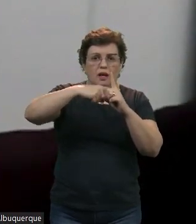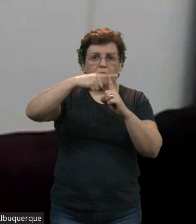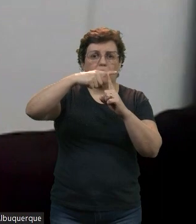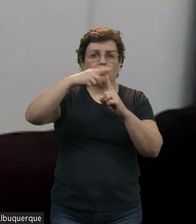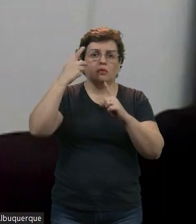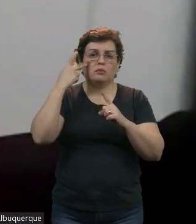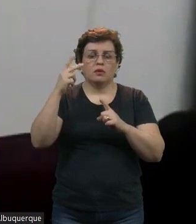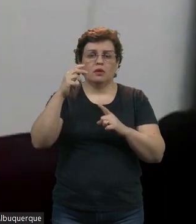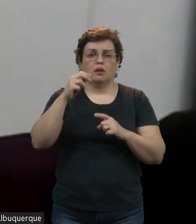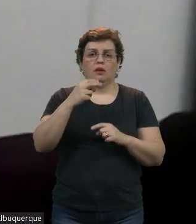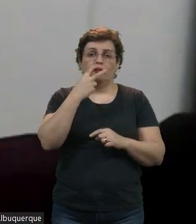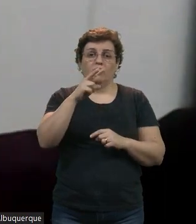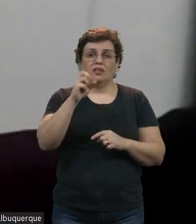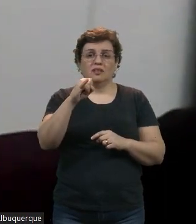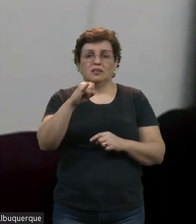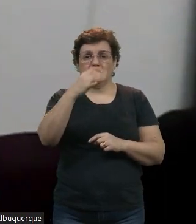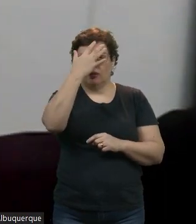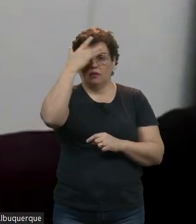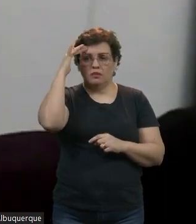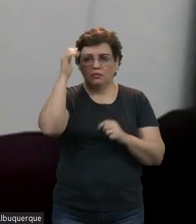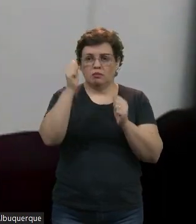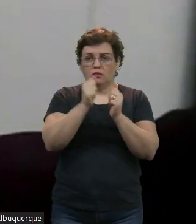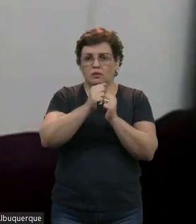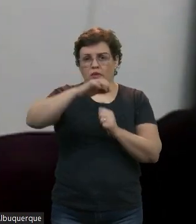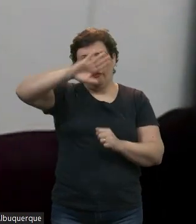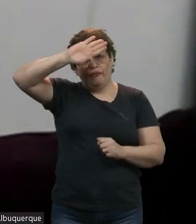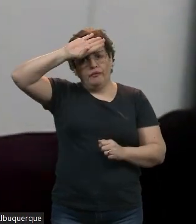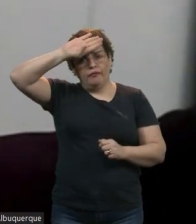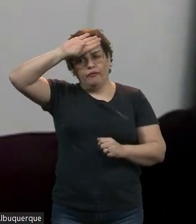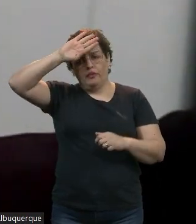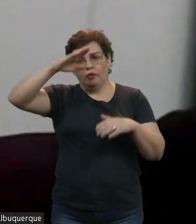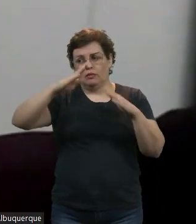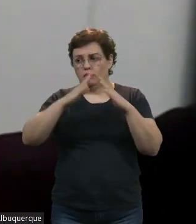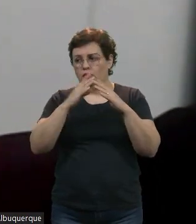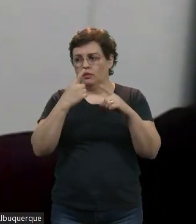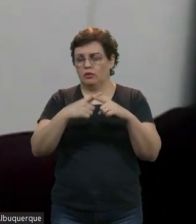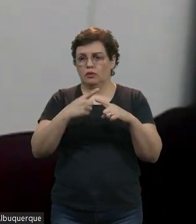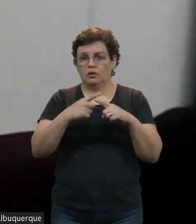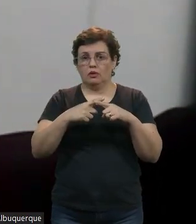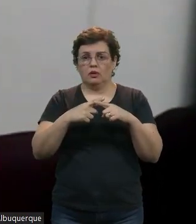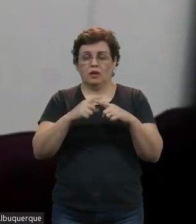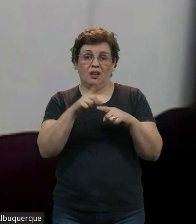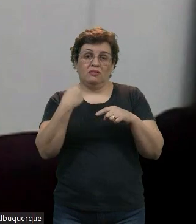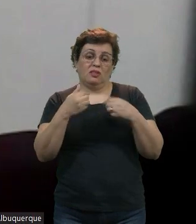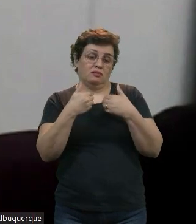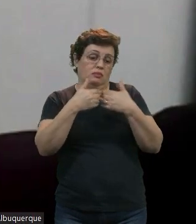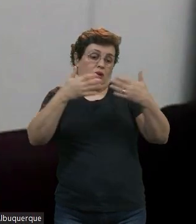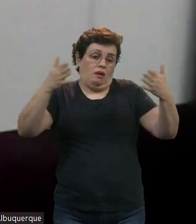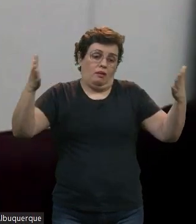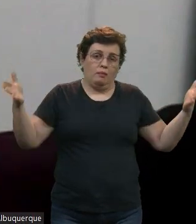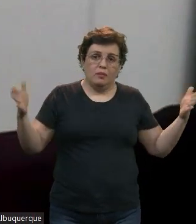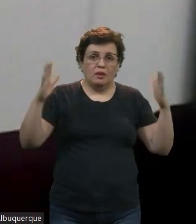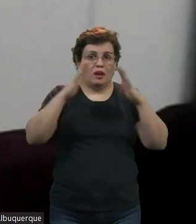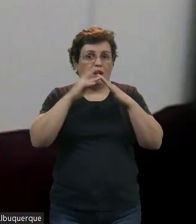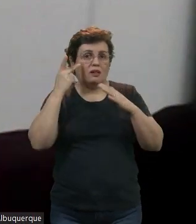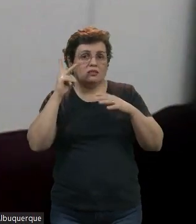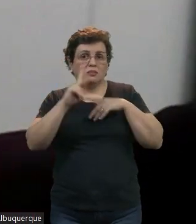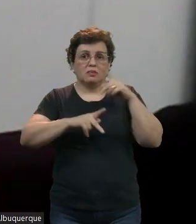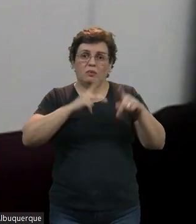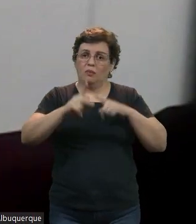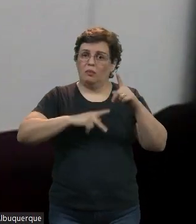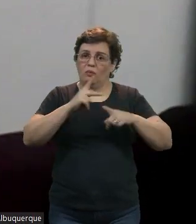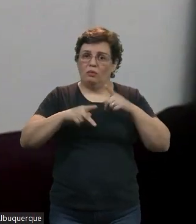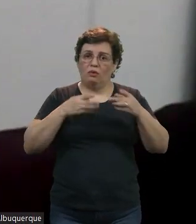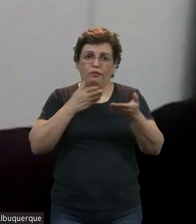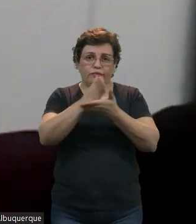ou não na entrada da casa, já que a gente vai estar abrindo aí a casa para... para o público adentrar e